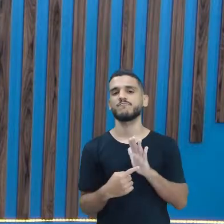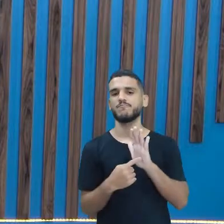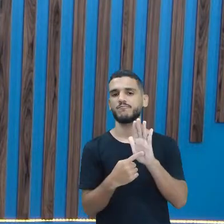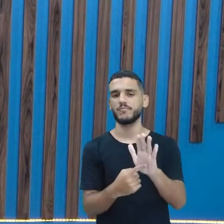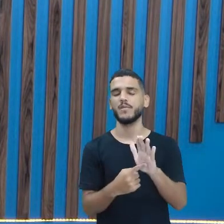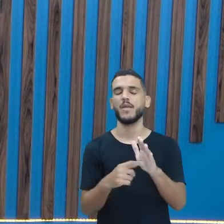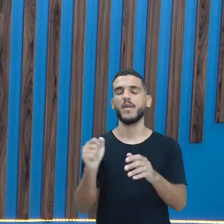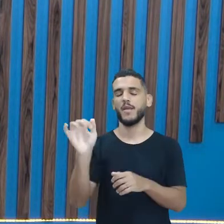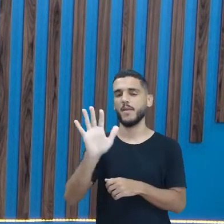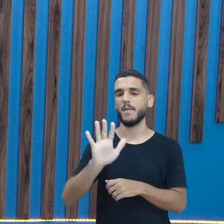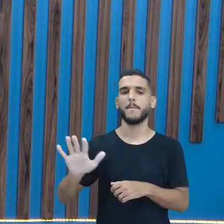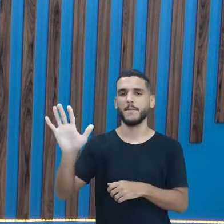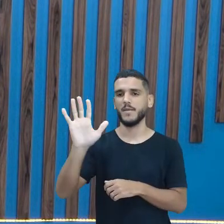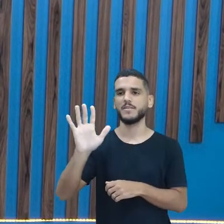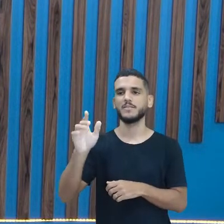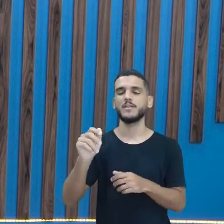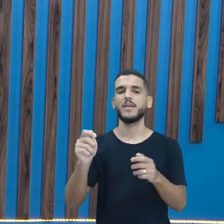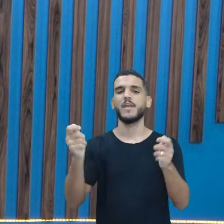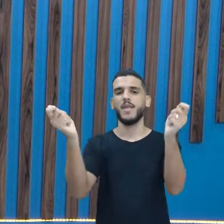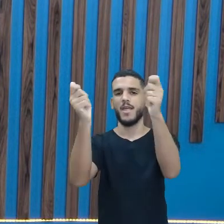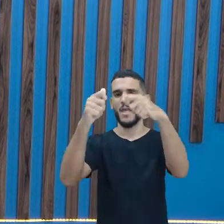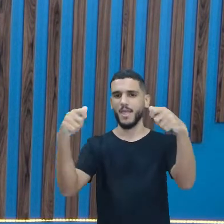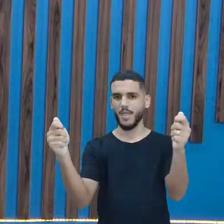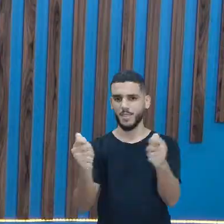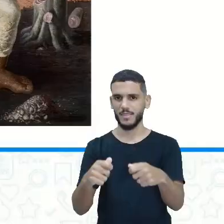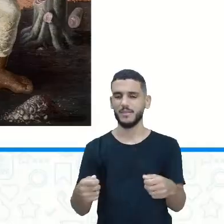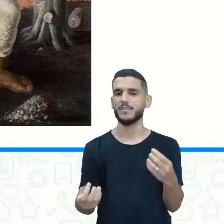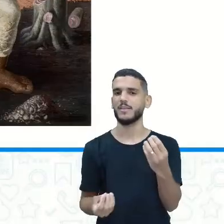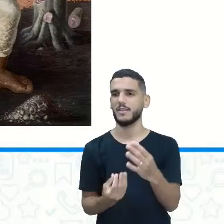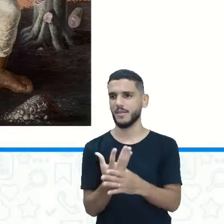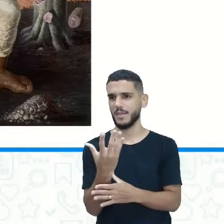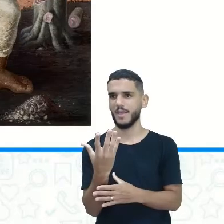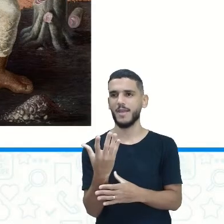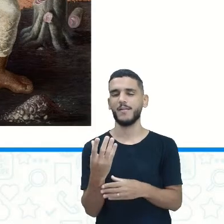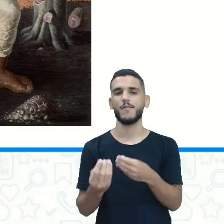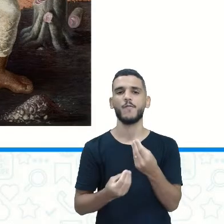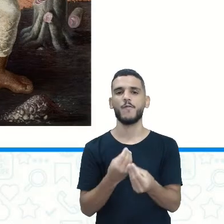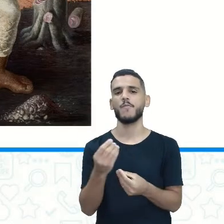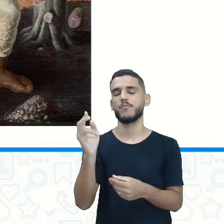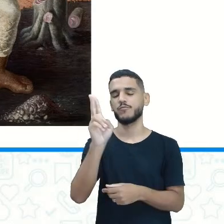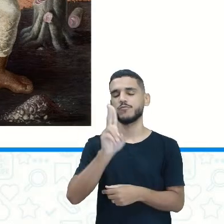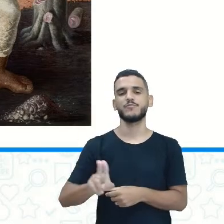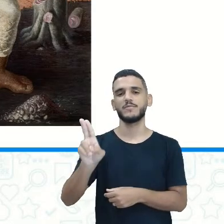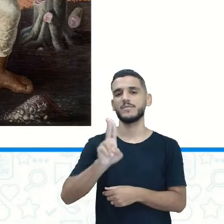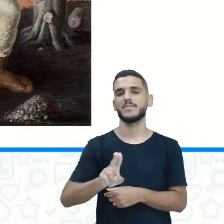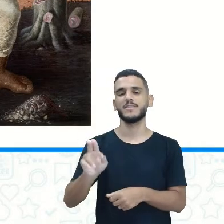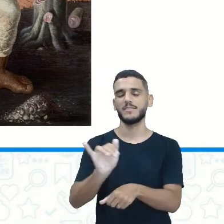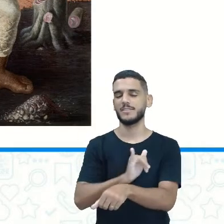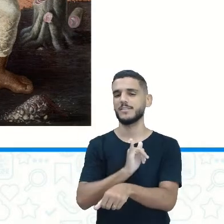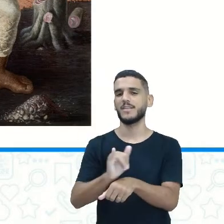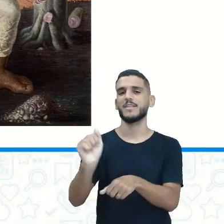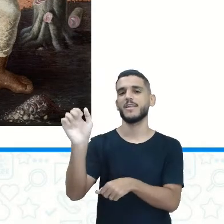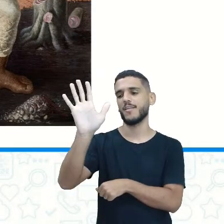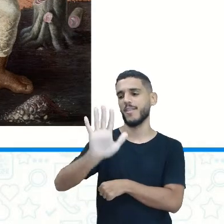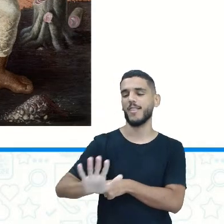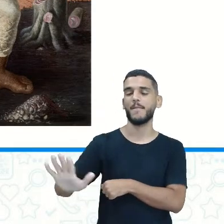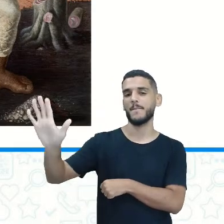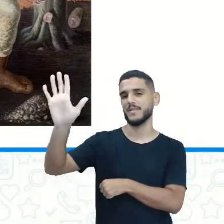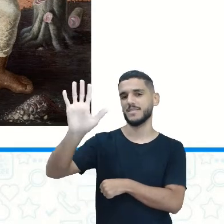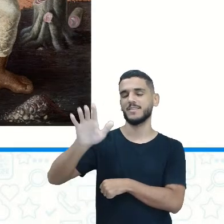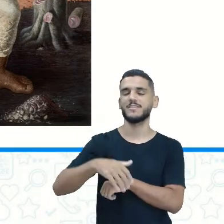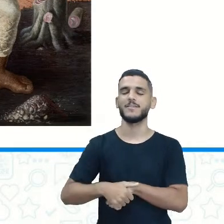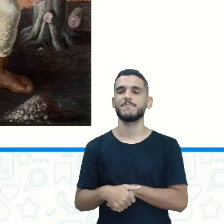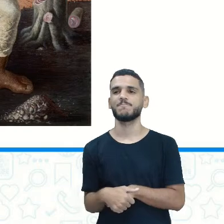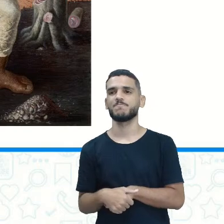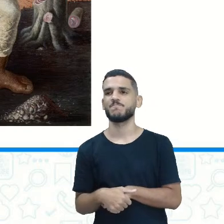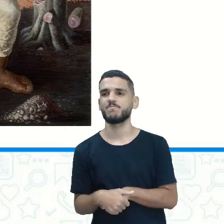de artistas que criaram arte através da paisagem. Então nós temos aí uma paisagem que